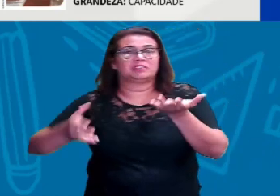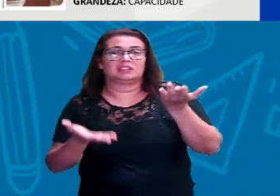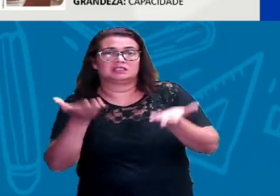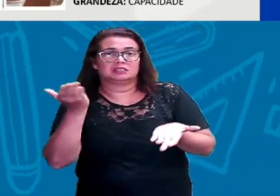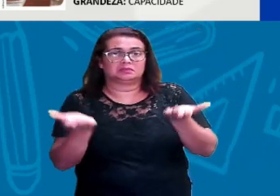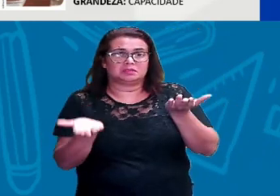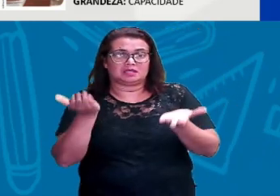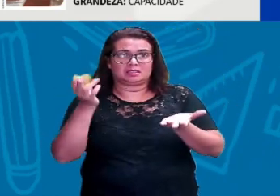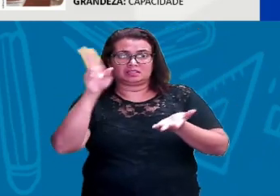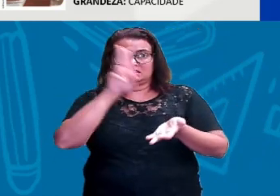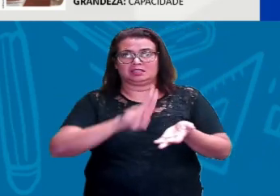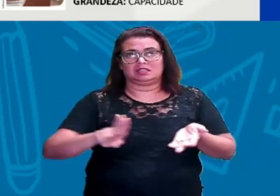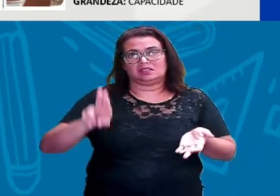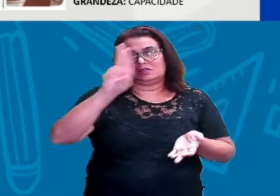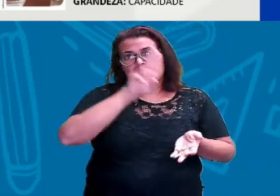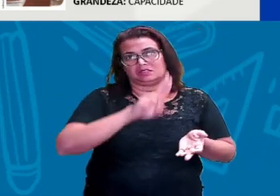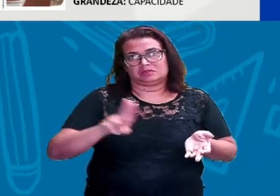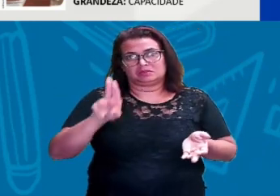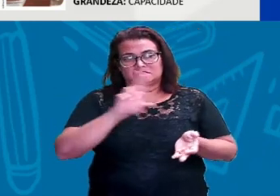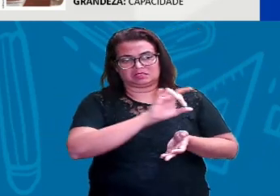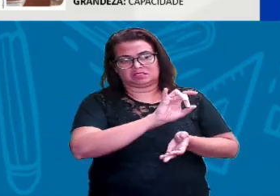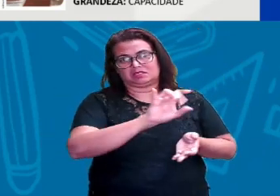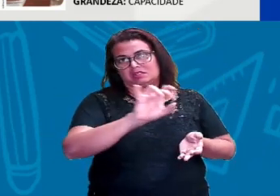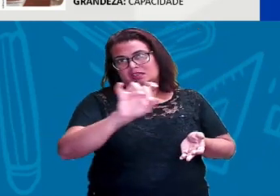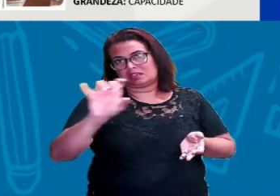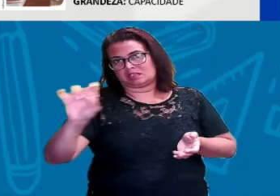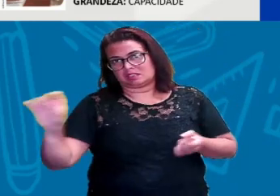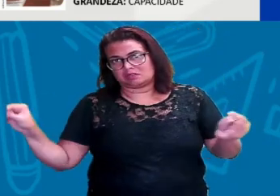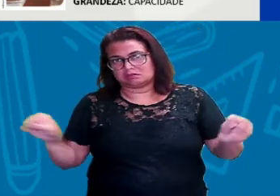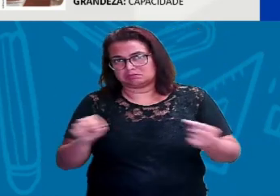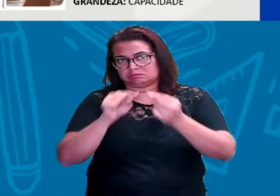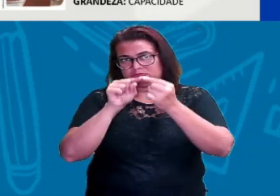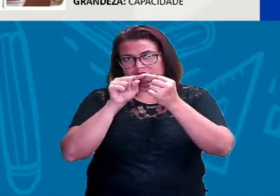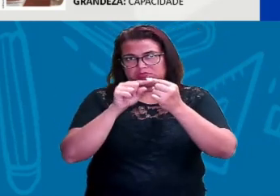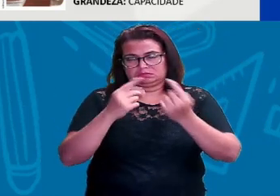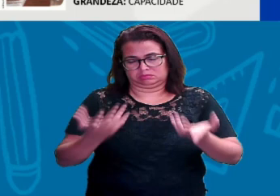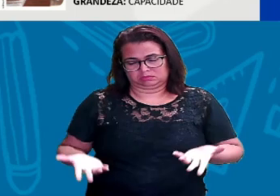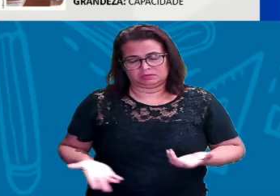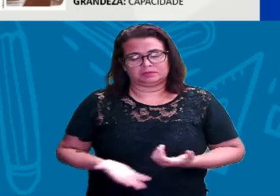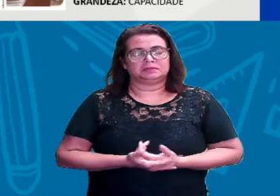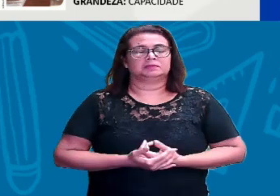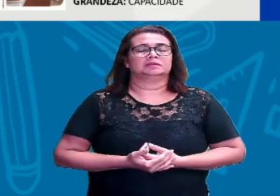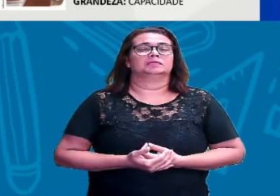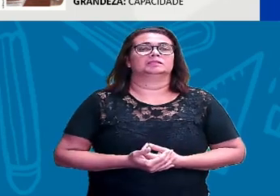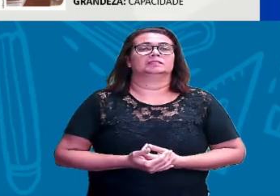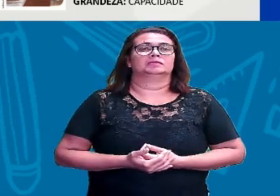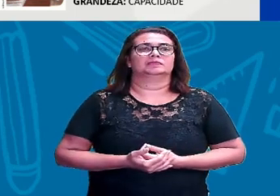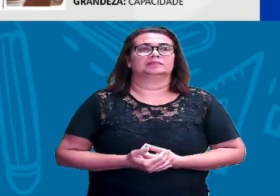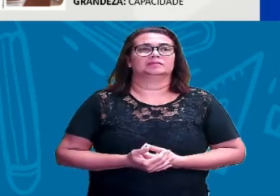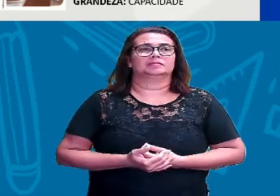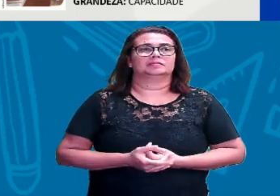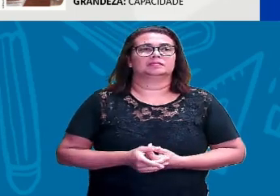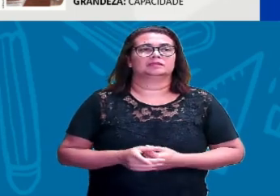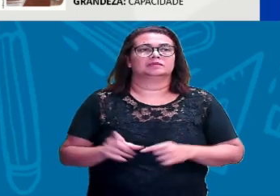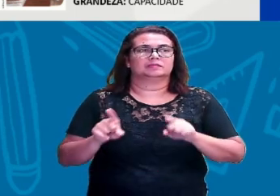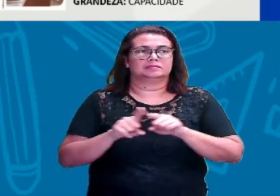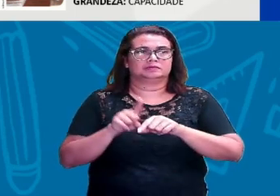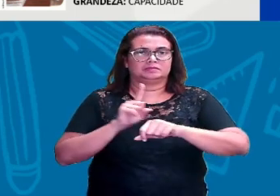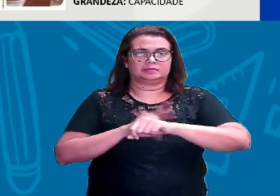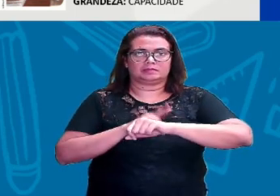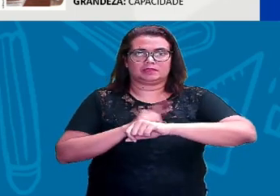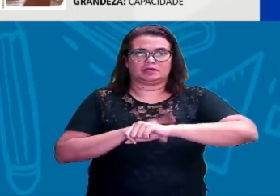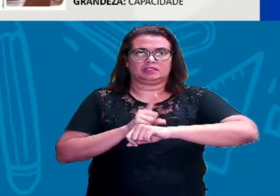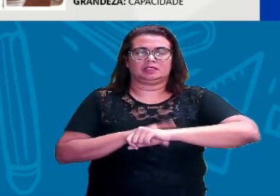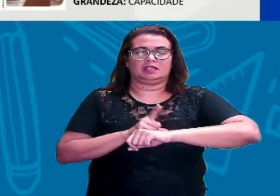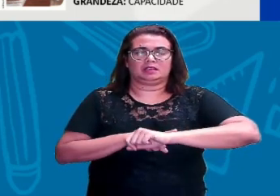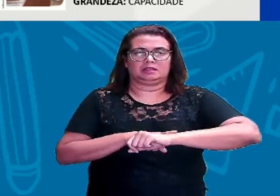que vão ser utilizadas para cada finalidade, tá? Então, aqui a medida de tempo, que é a grandeza